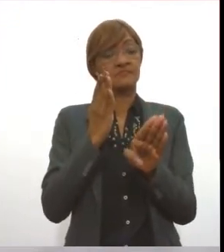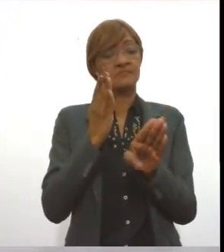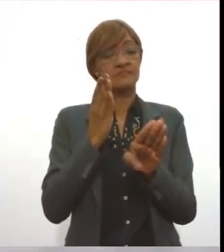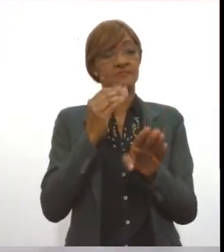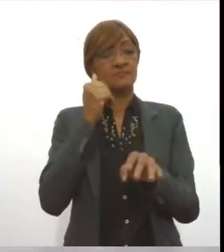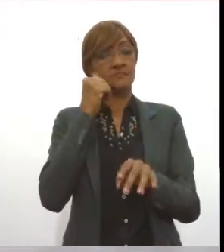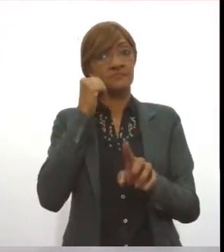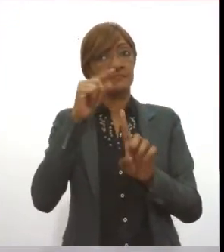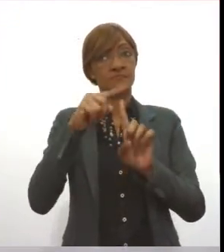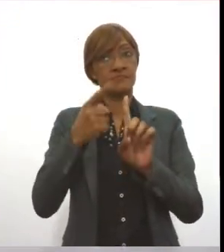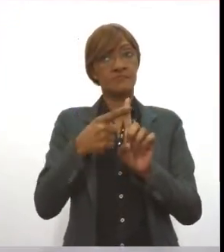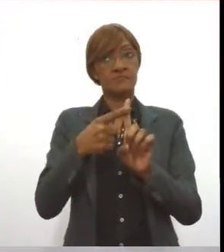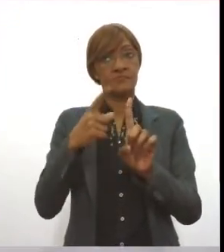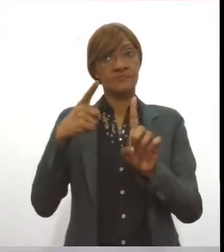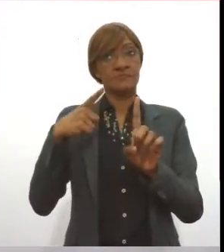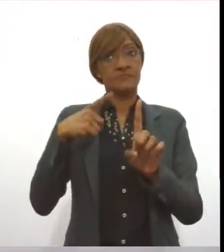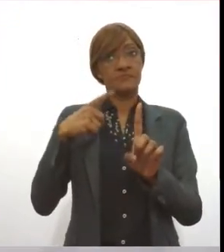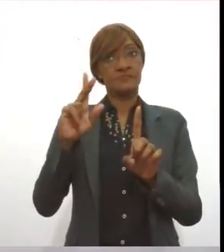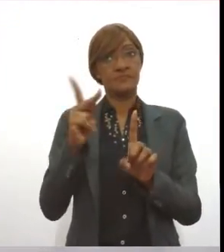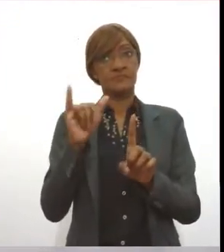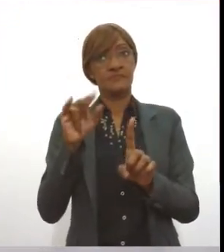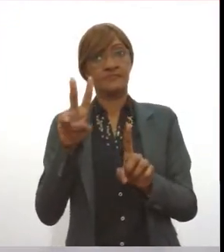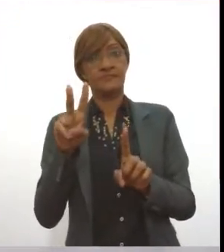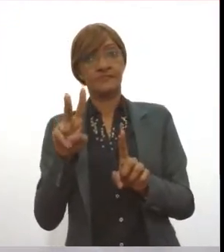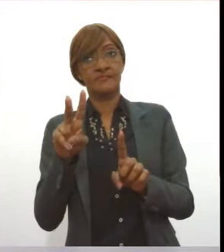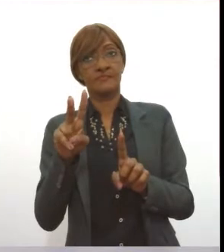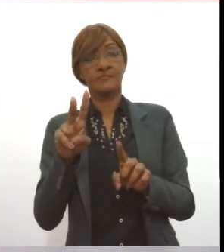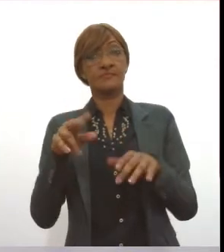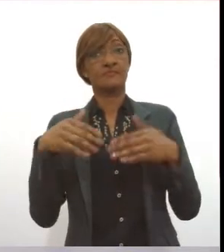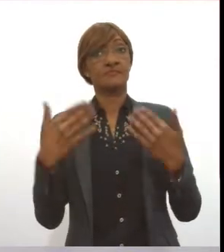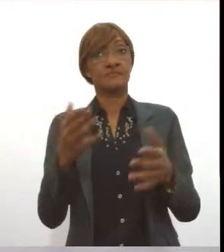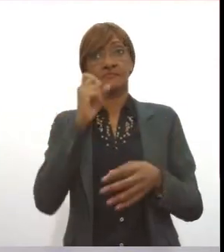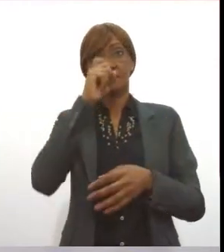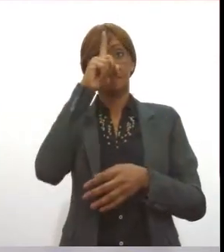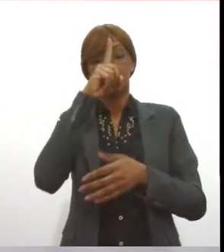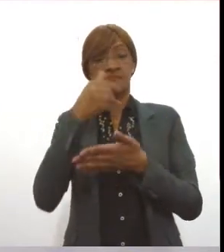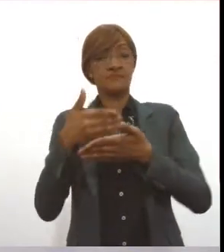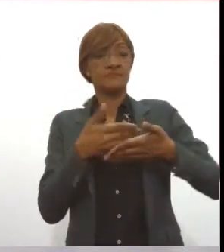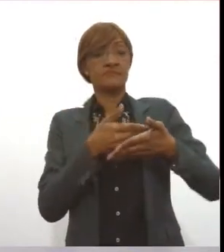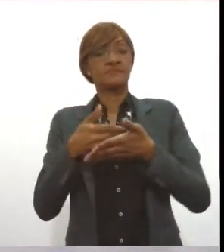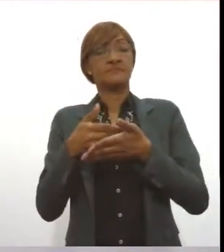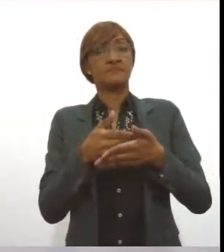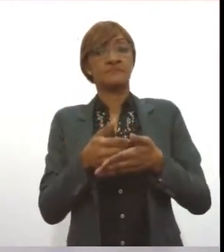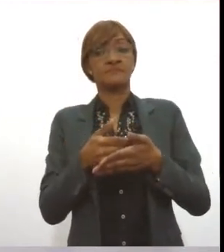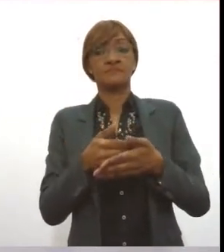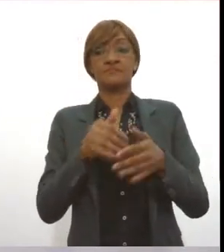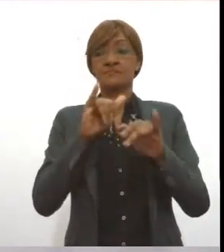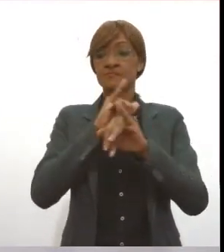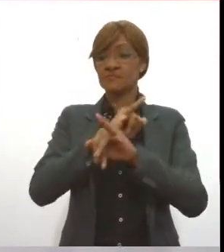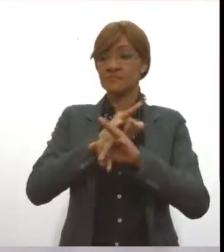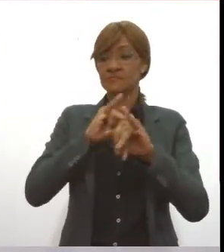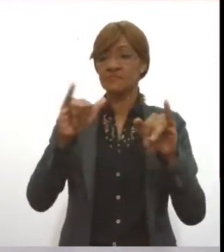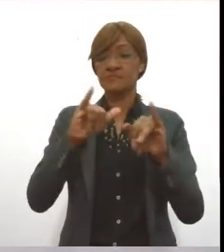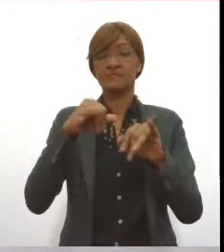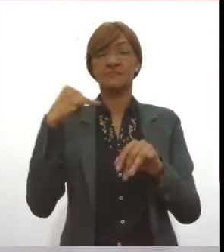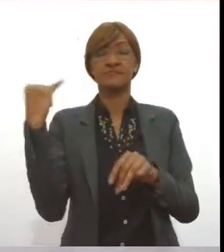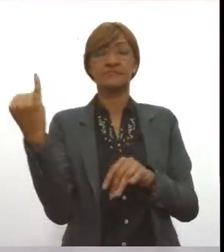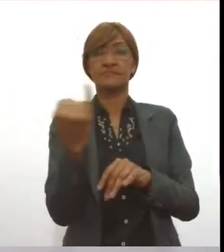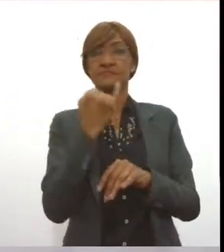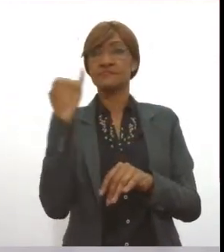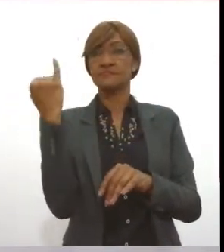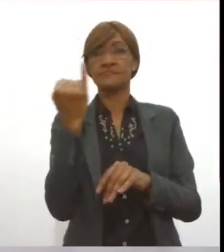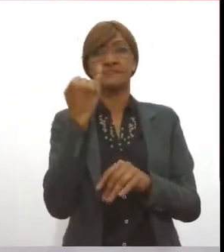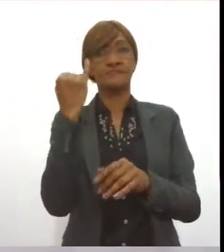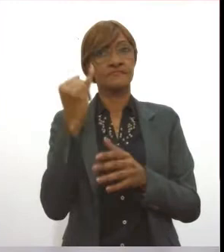HIV, às vezes, na maternidade. É aí que eu coloco que é importante fazer